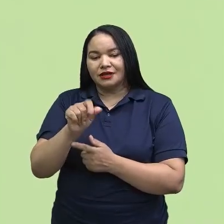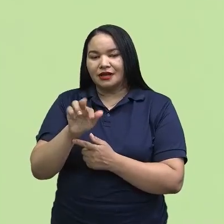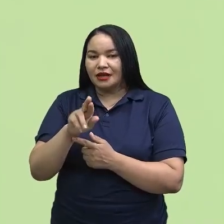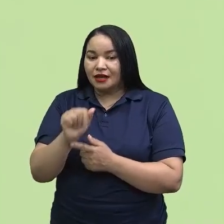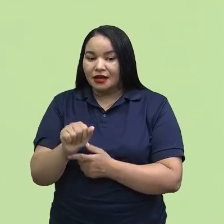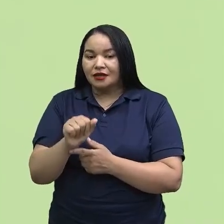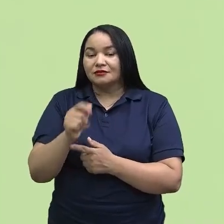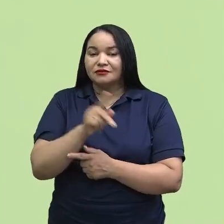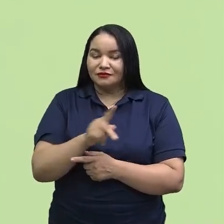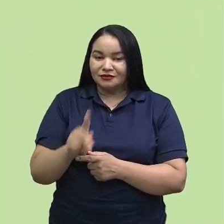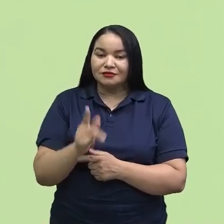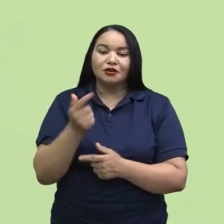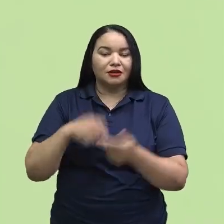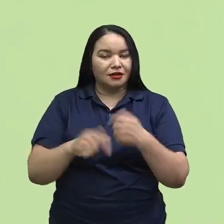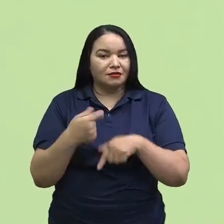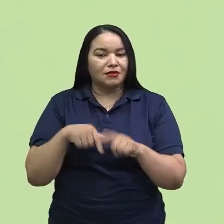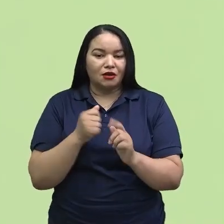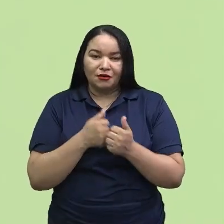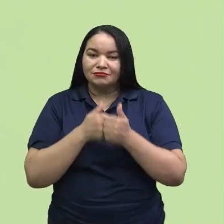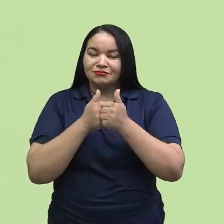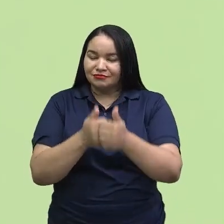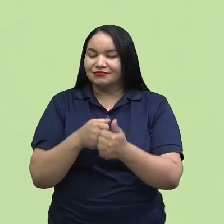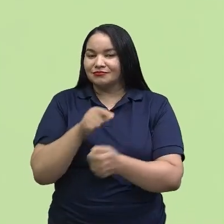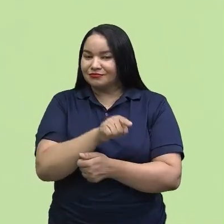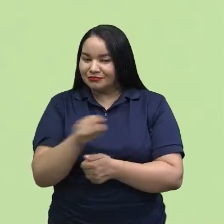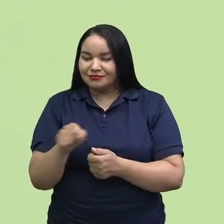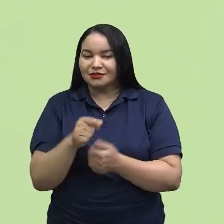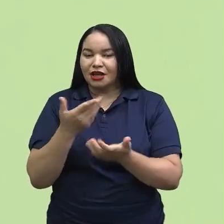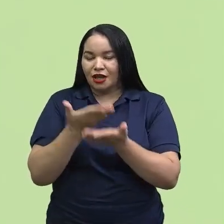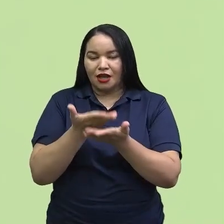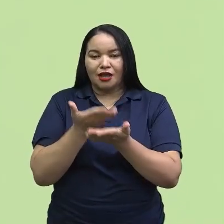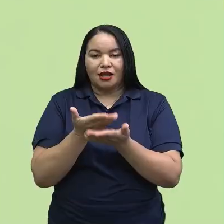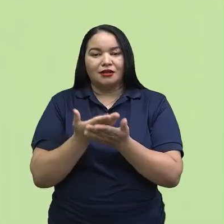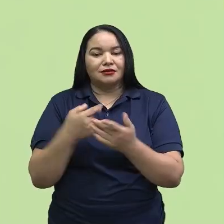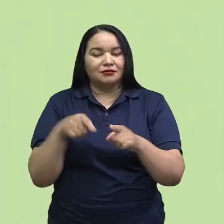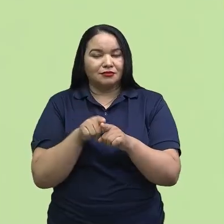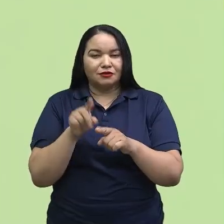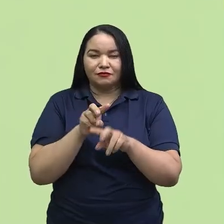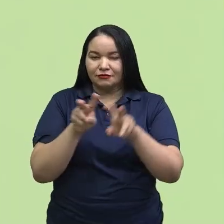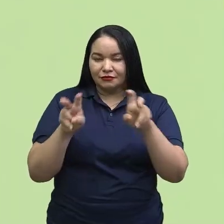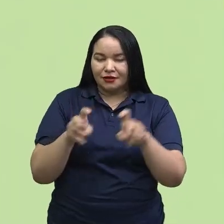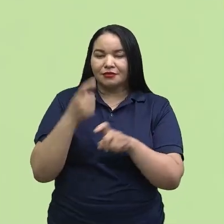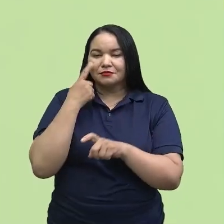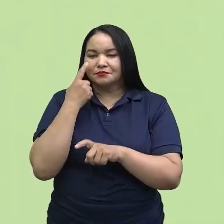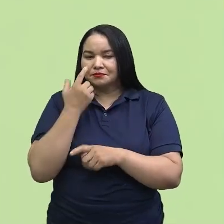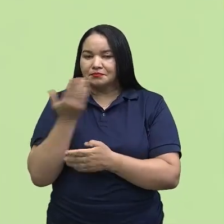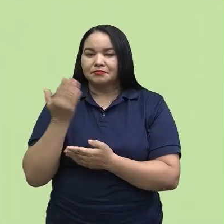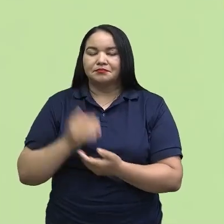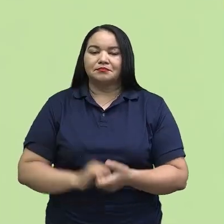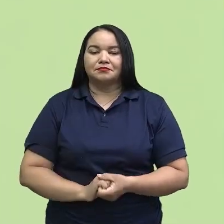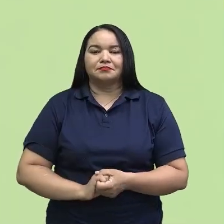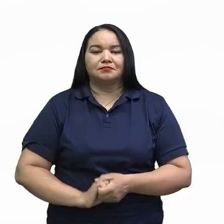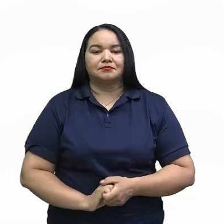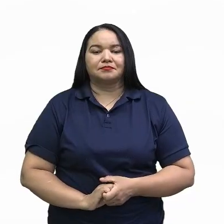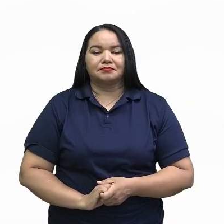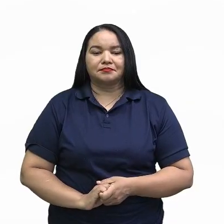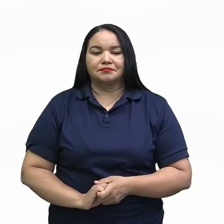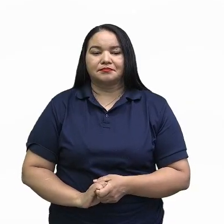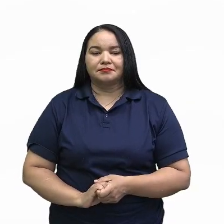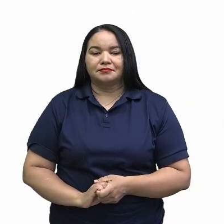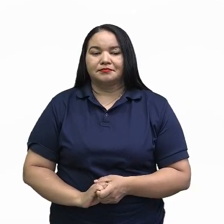Graça, a professora de Química que vai acompanhar vocês em mais uma aula. Então, bora dar uma olhadinha no nosso objeto de